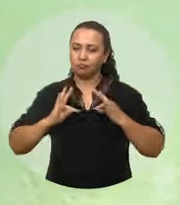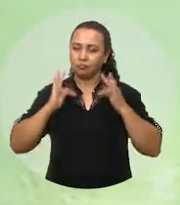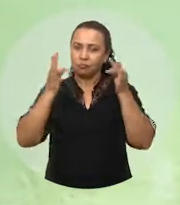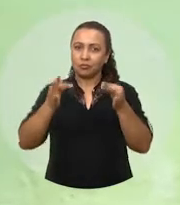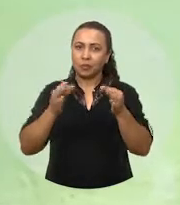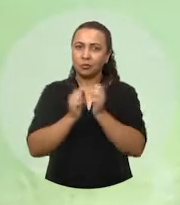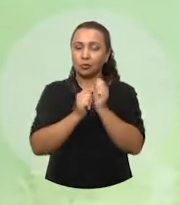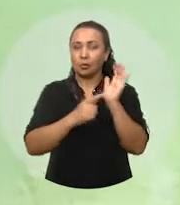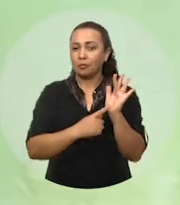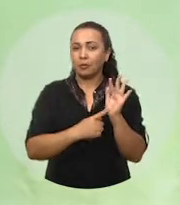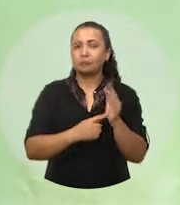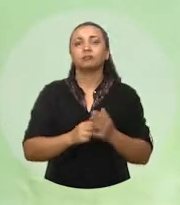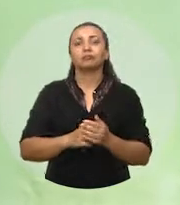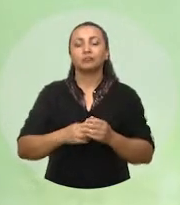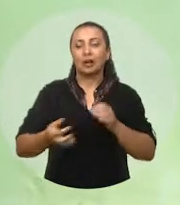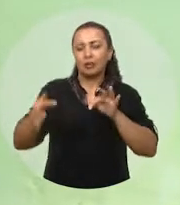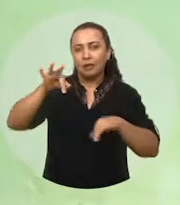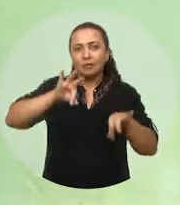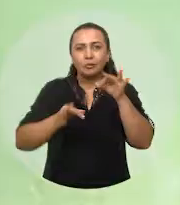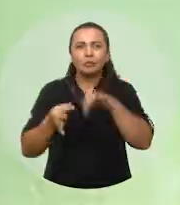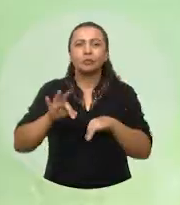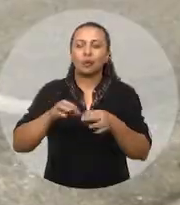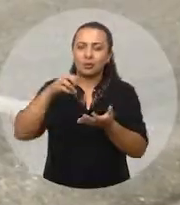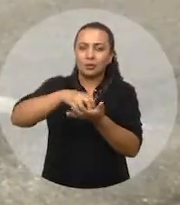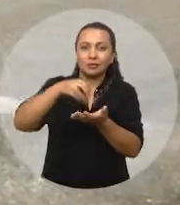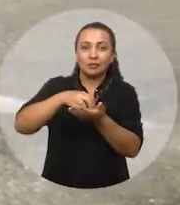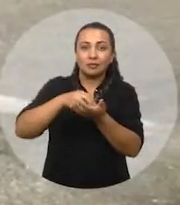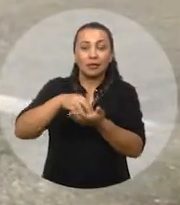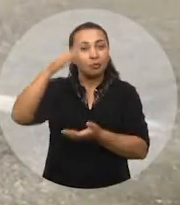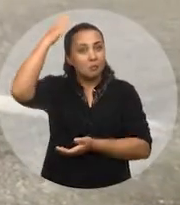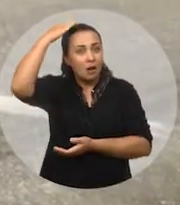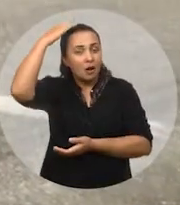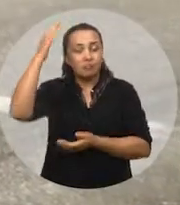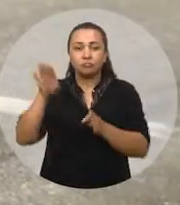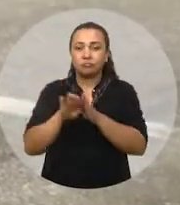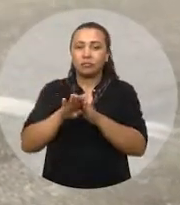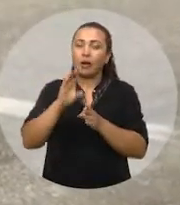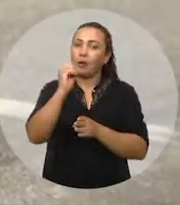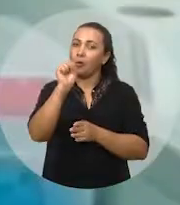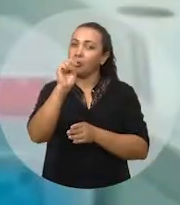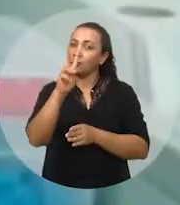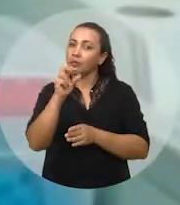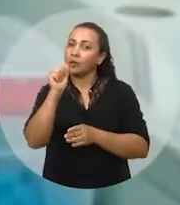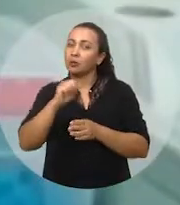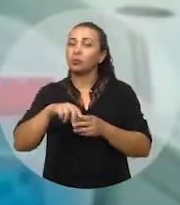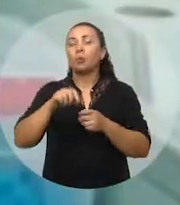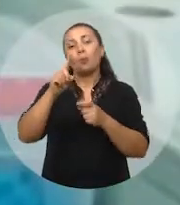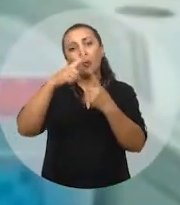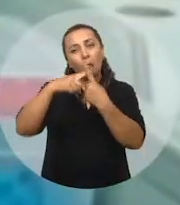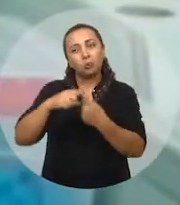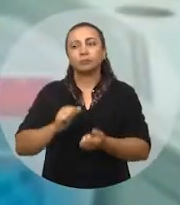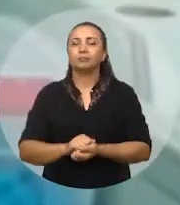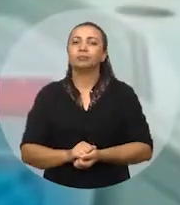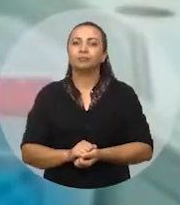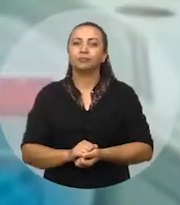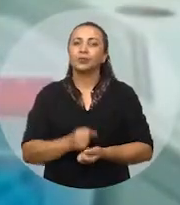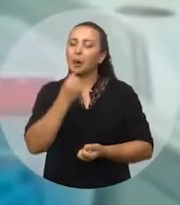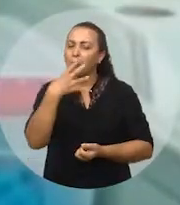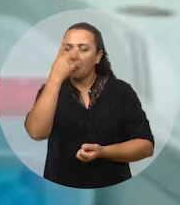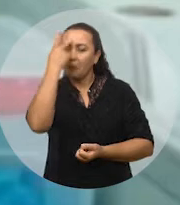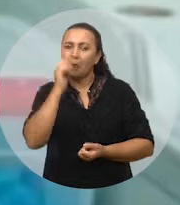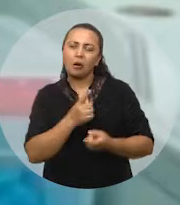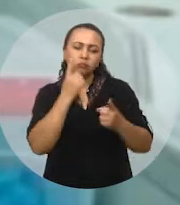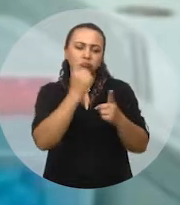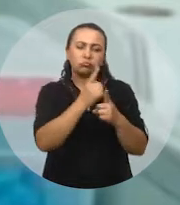da UFPB, o Laboratório Central do Estado da Paraíba e a Fundação Oswaldo Cruz. Esse sequenciamento vai possibilitar a